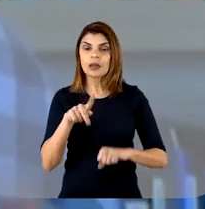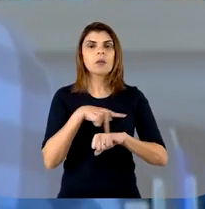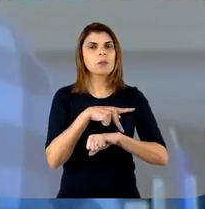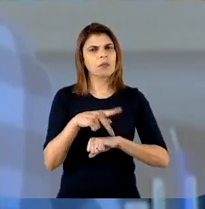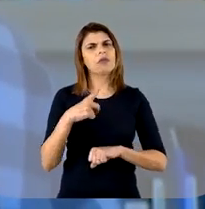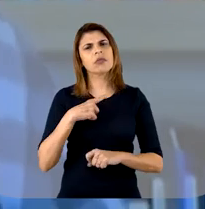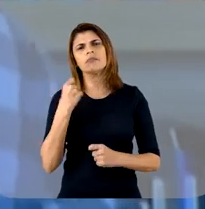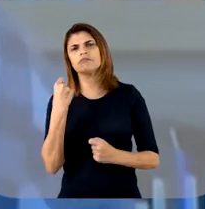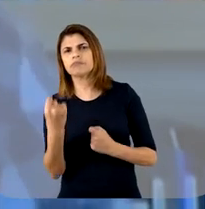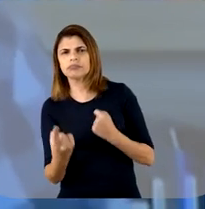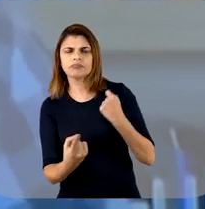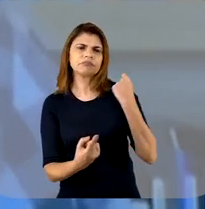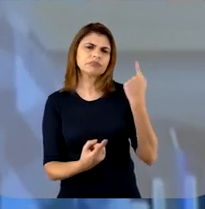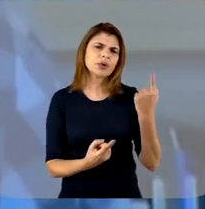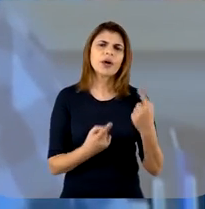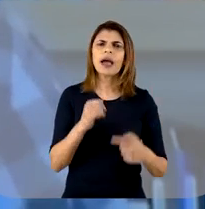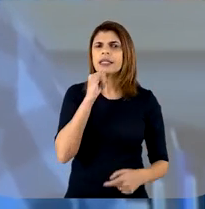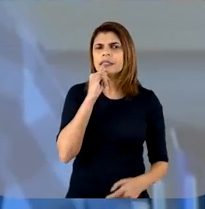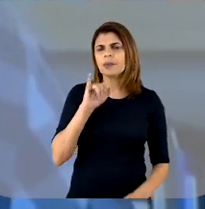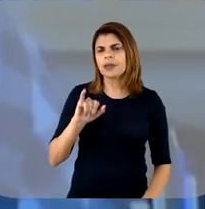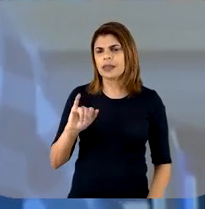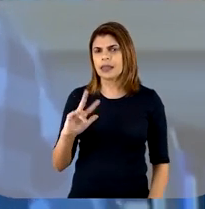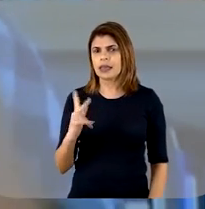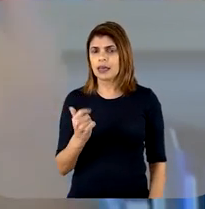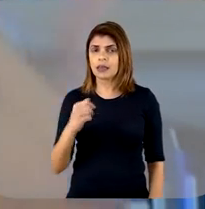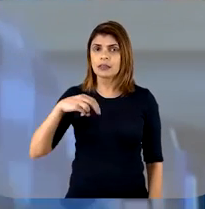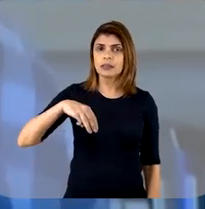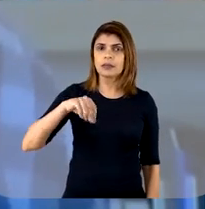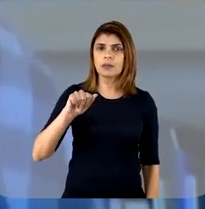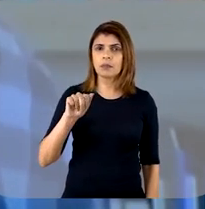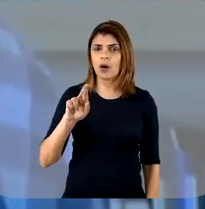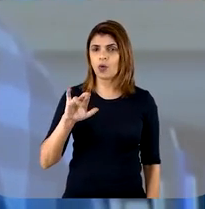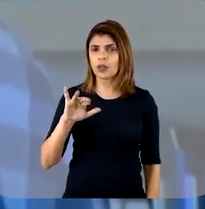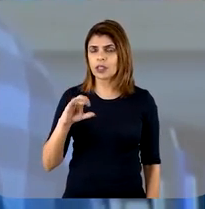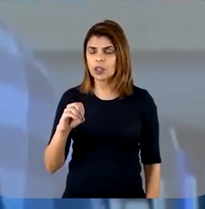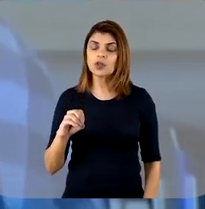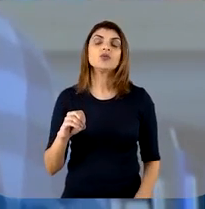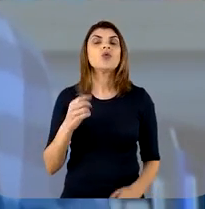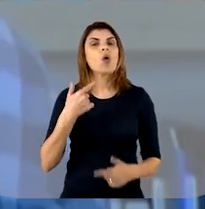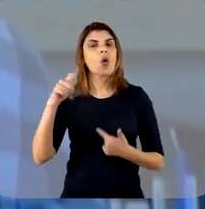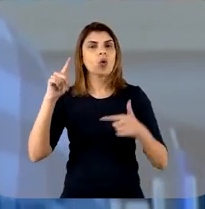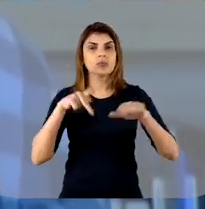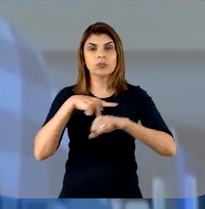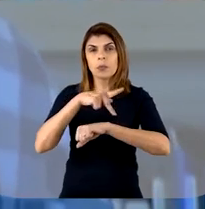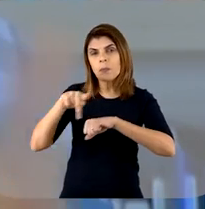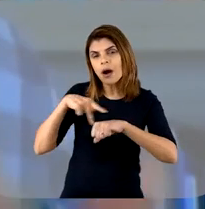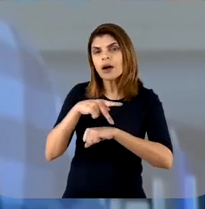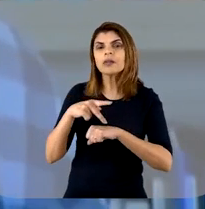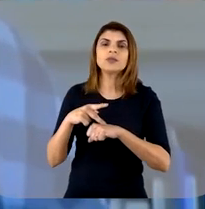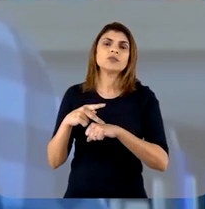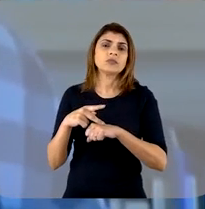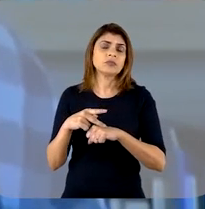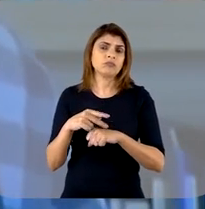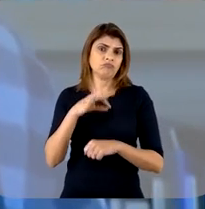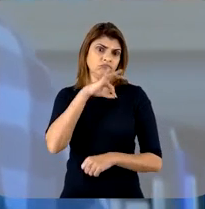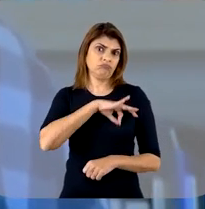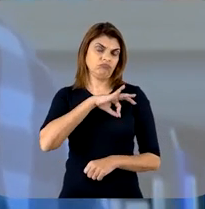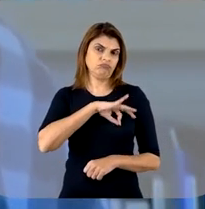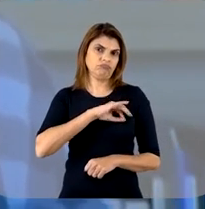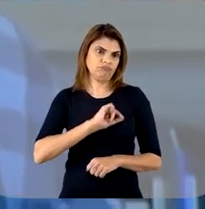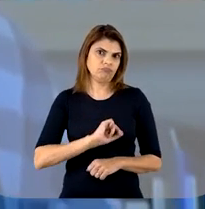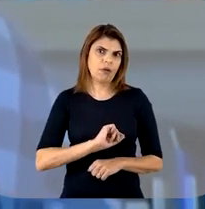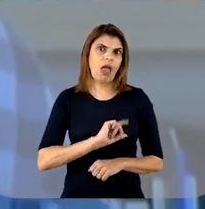existem exceções, como Ilhas Maurício, Seychelles, onde são países com nível de renda, inclusive,